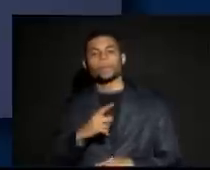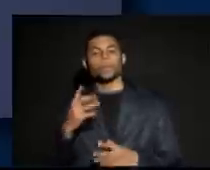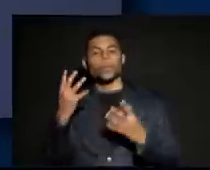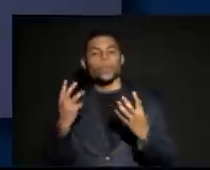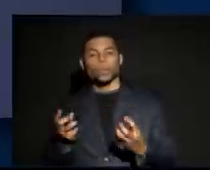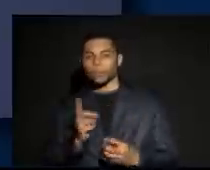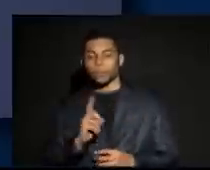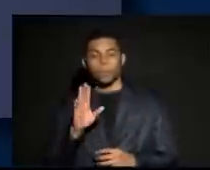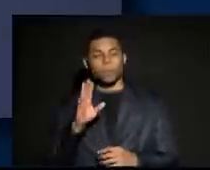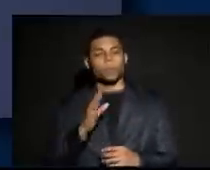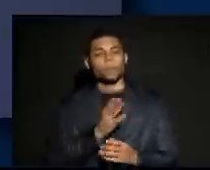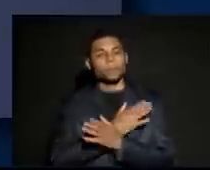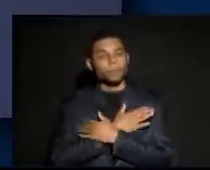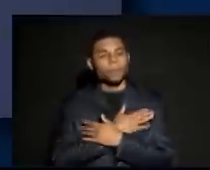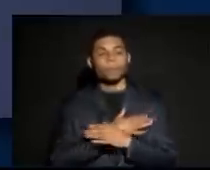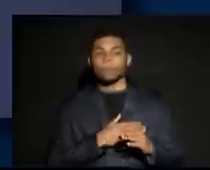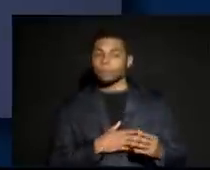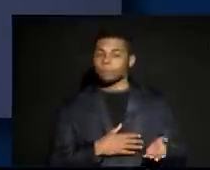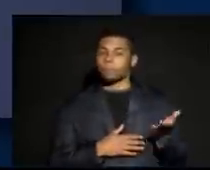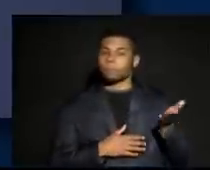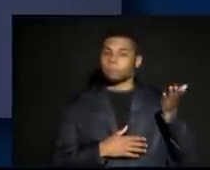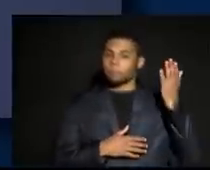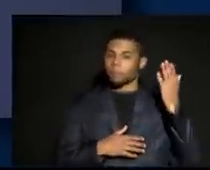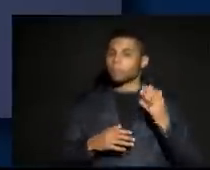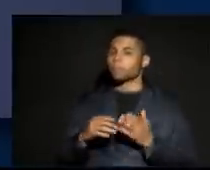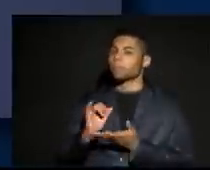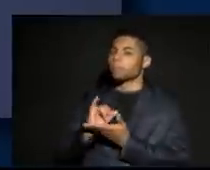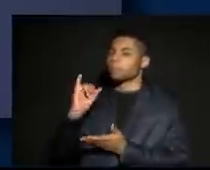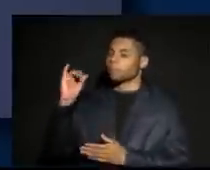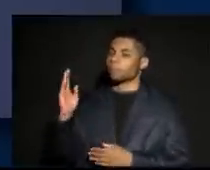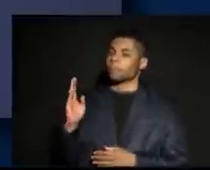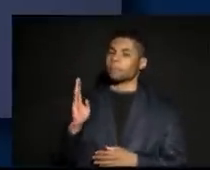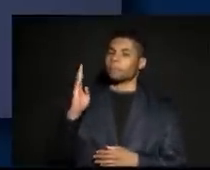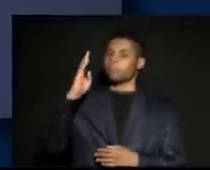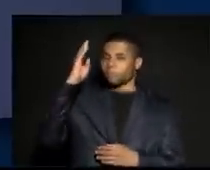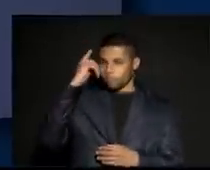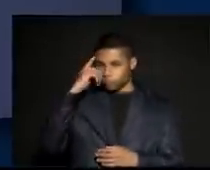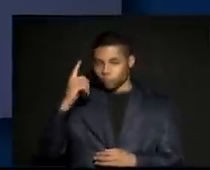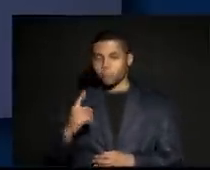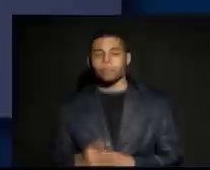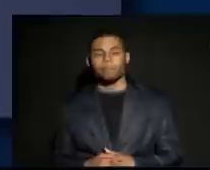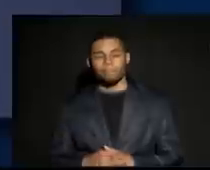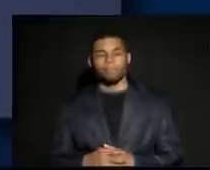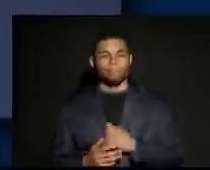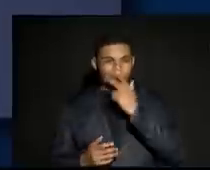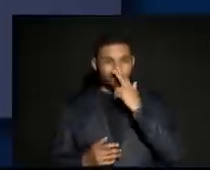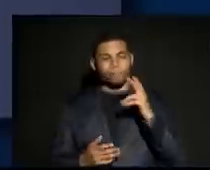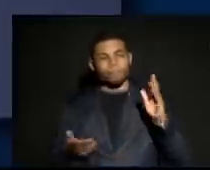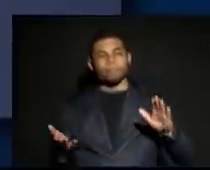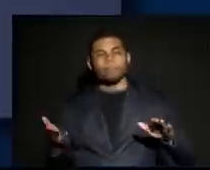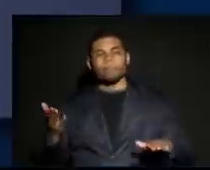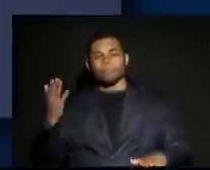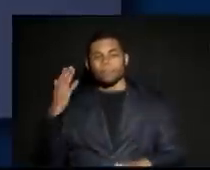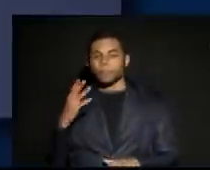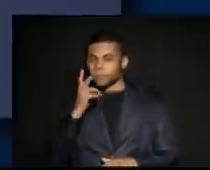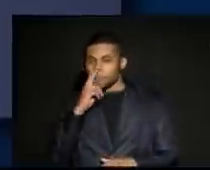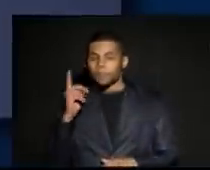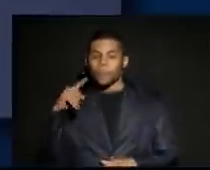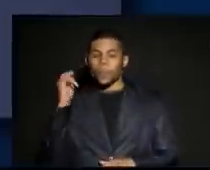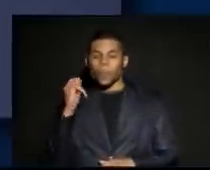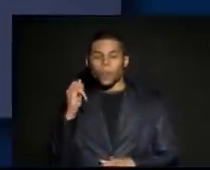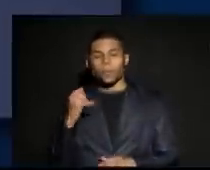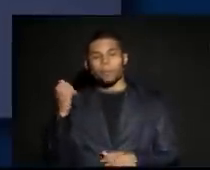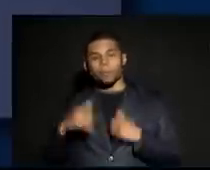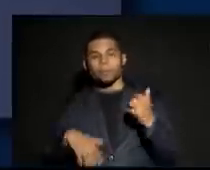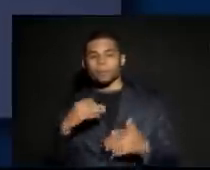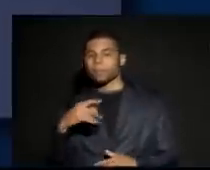mas o desemprego vai subir em inflação vai cair Mas tudo numa maneira assim muito equilibrada me parece que tá muito conto de fadas